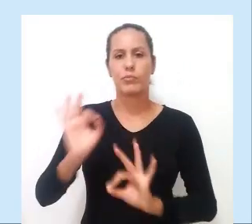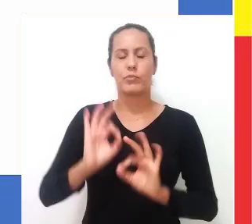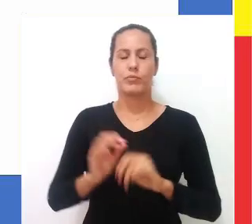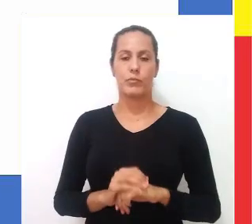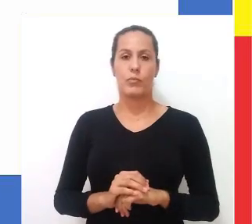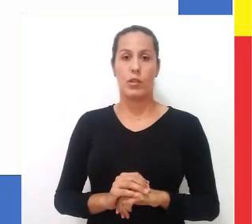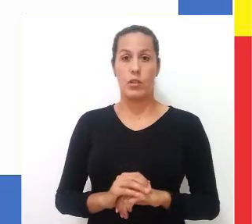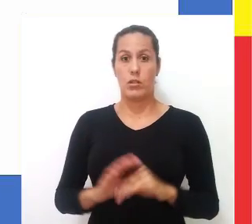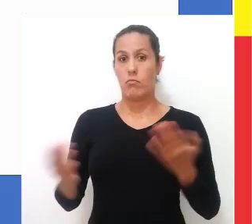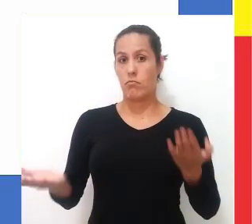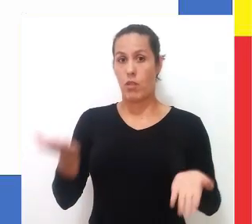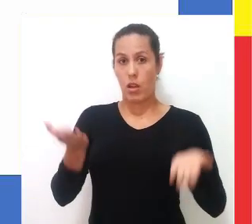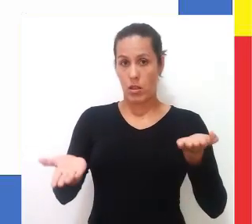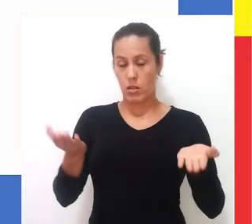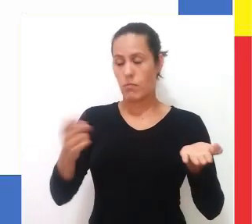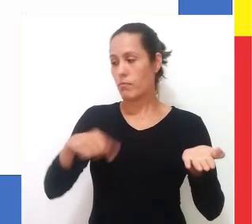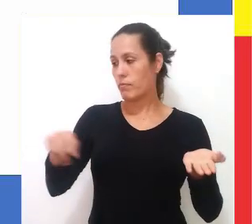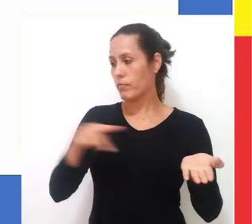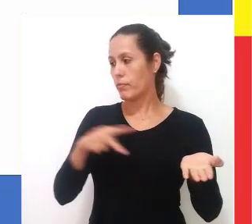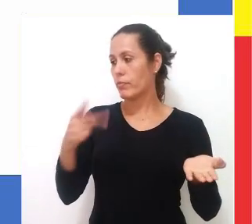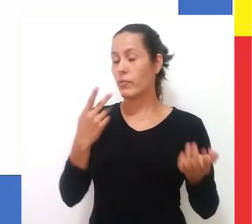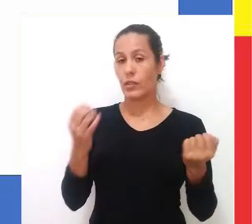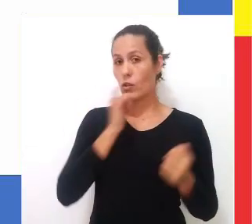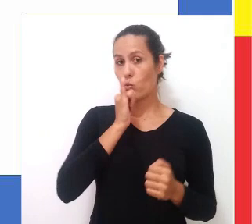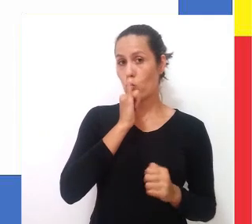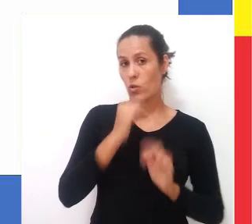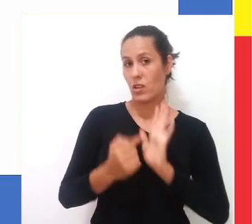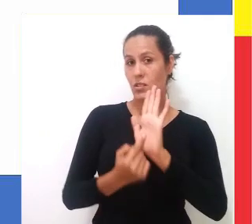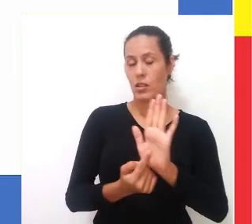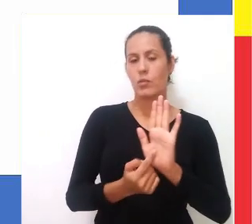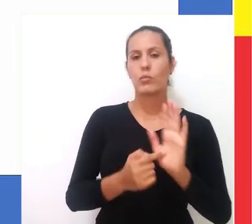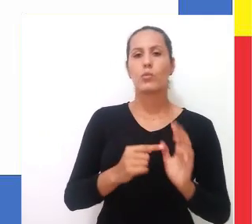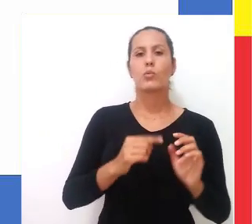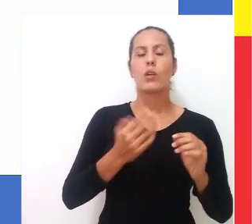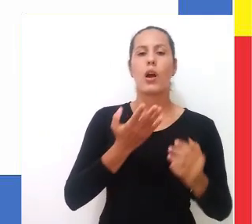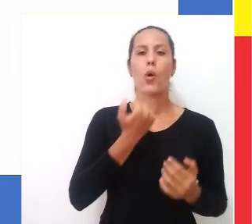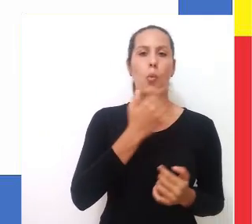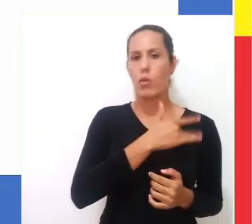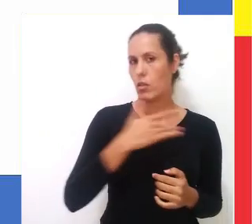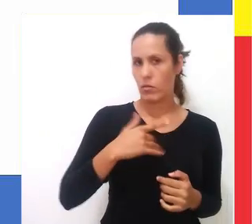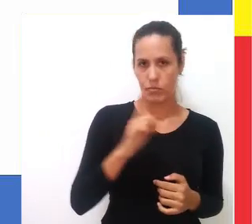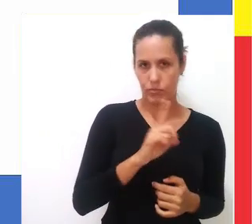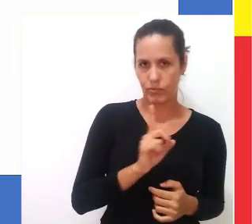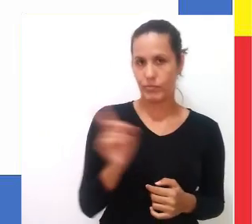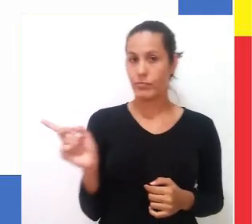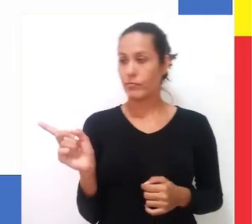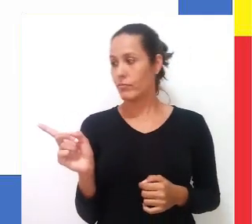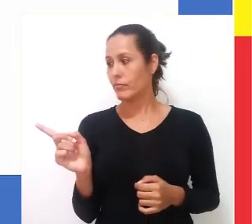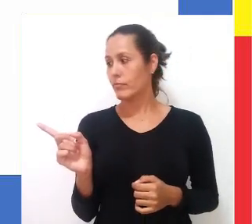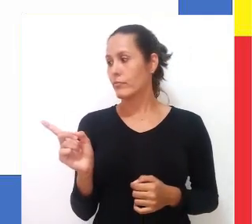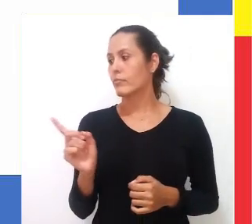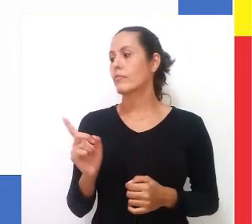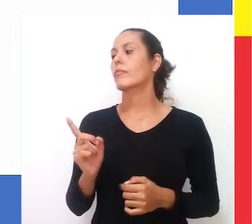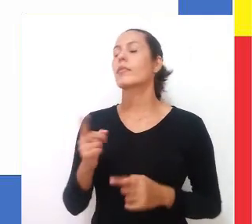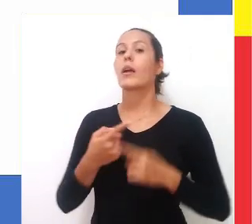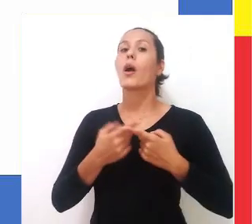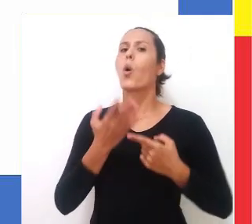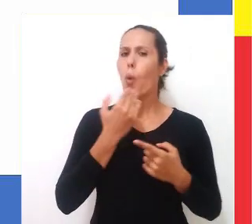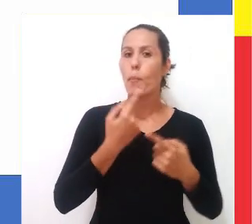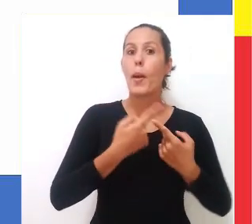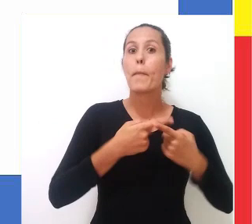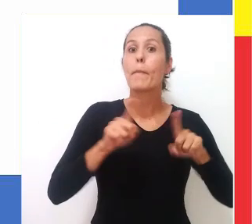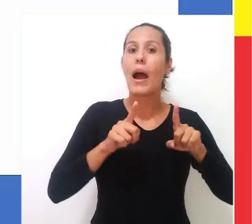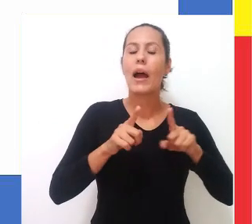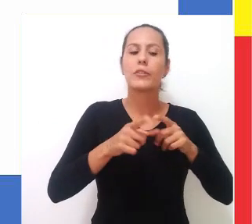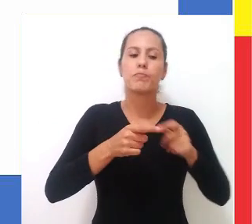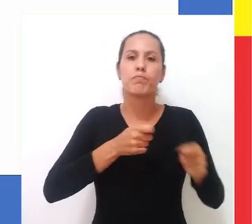foods. Na tela, como vocês podem ver, eu trouxe um exemplo dos junk foods. I like também, mas